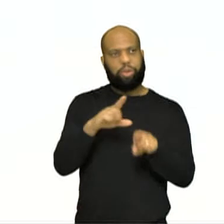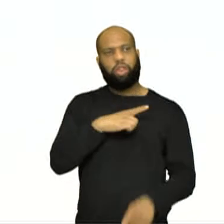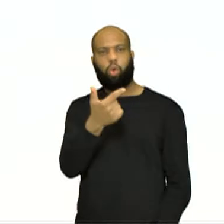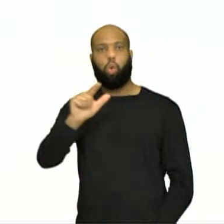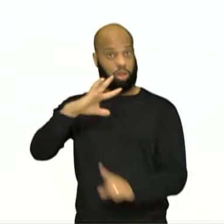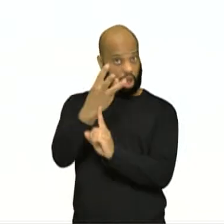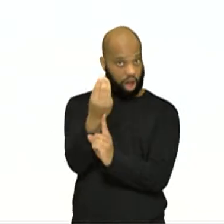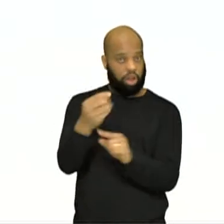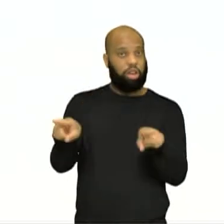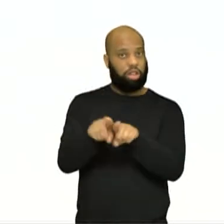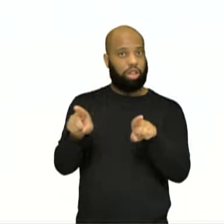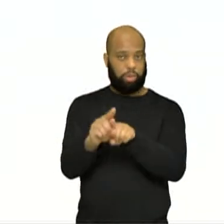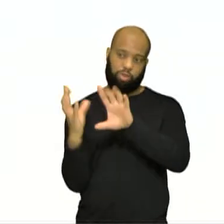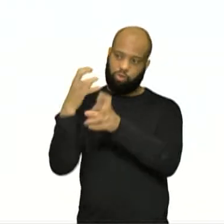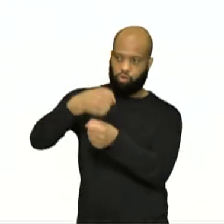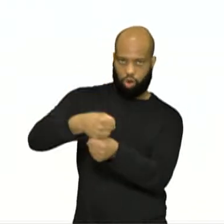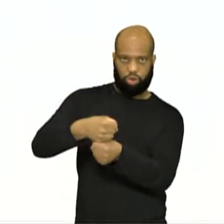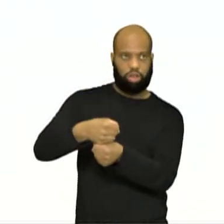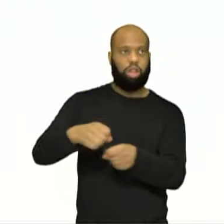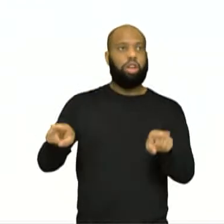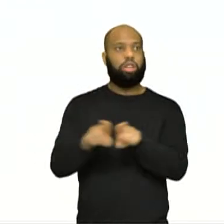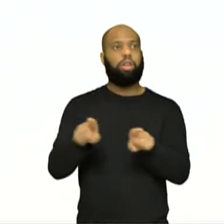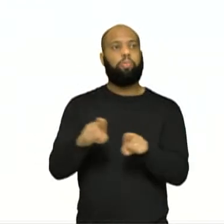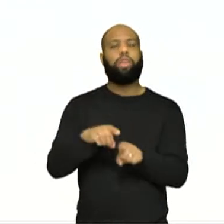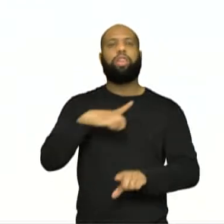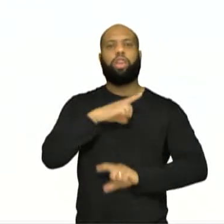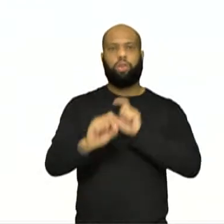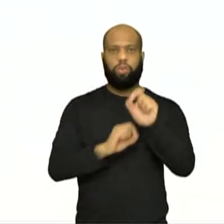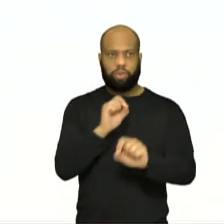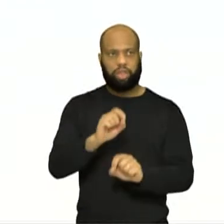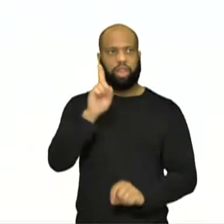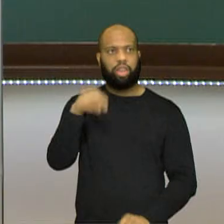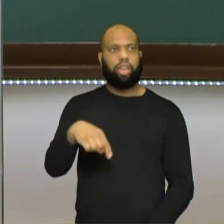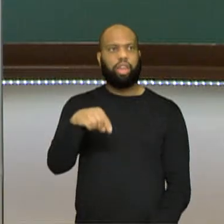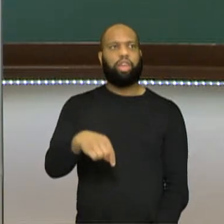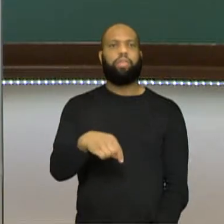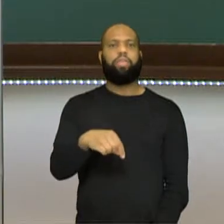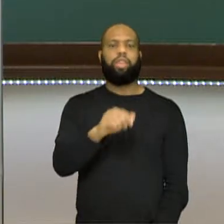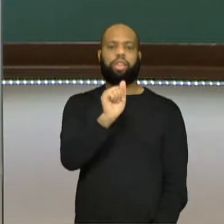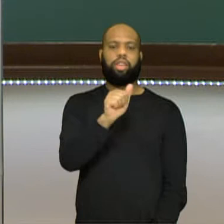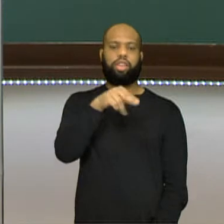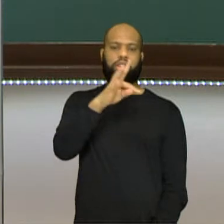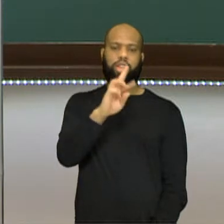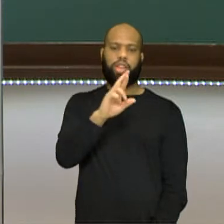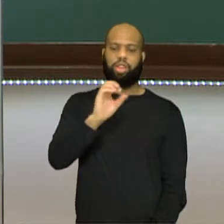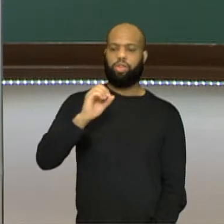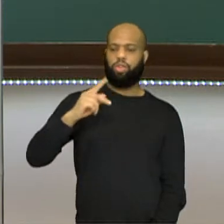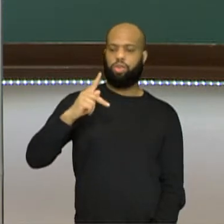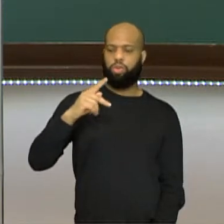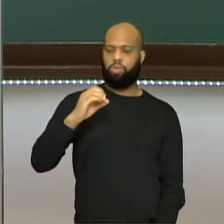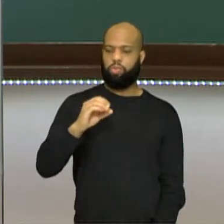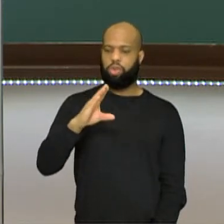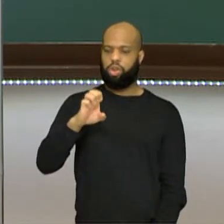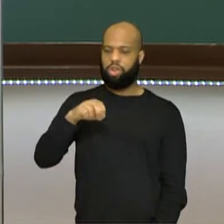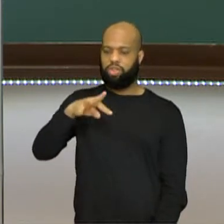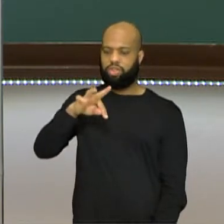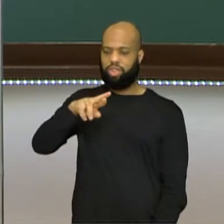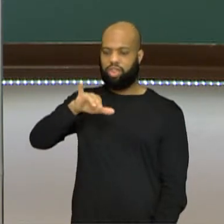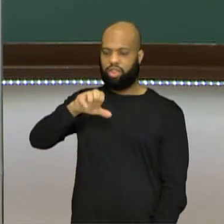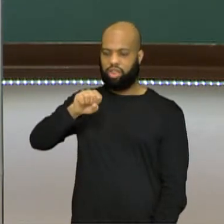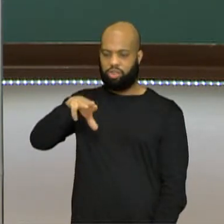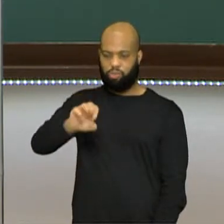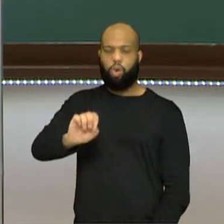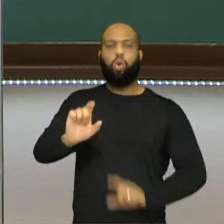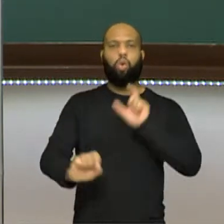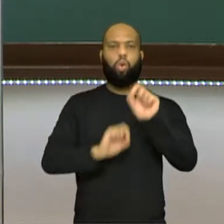de arte. O antropocentrismo, como de fato é algo significativo para esse momento. Antropocentrismo significa que o ser